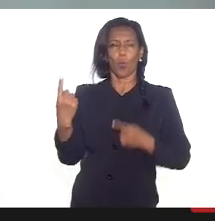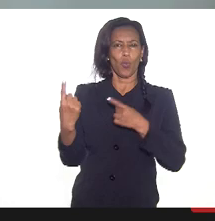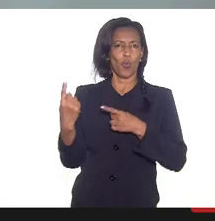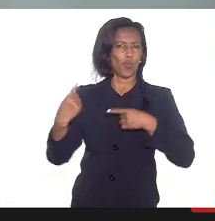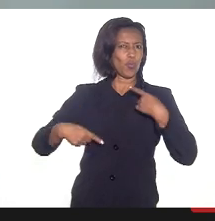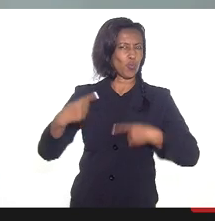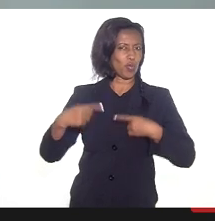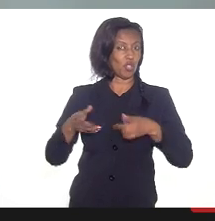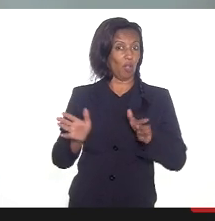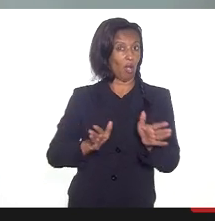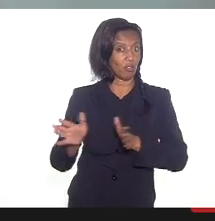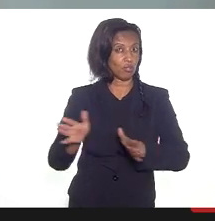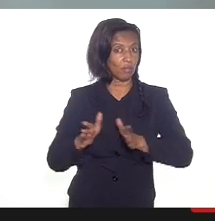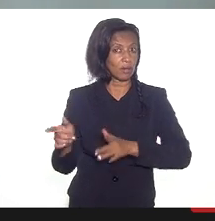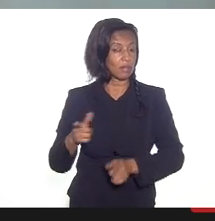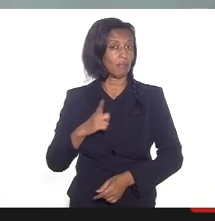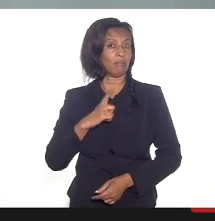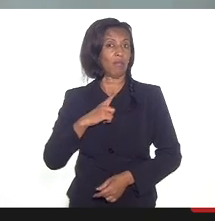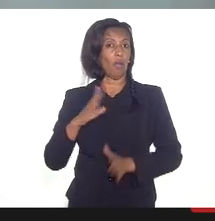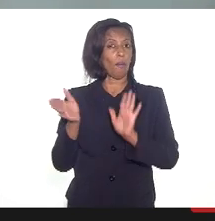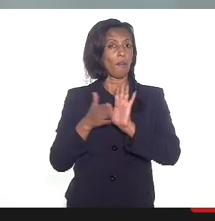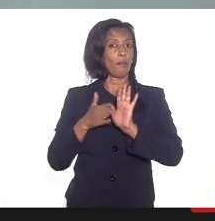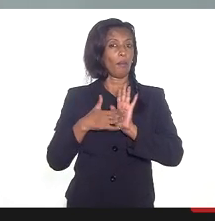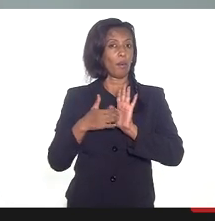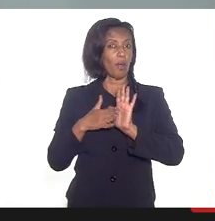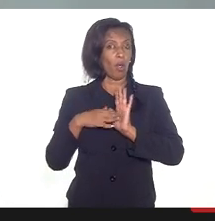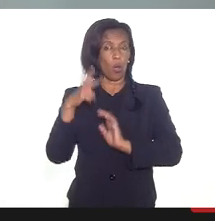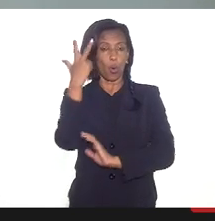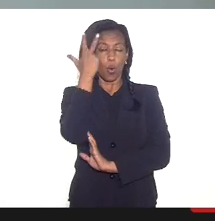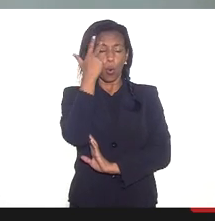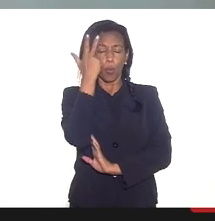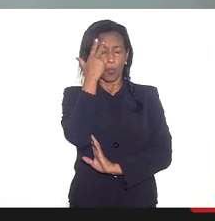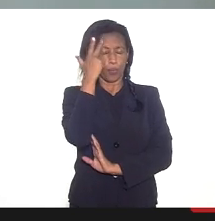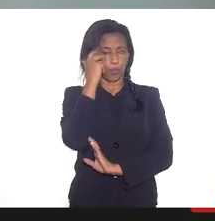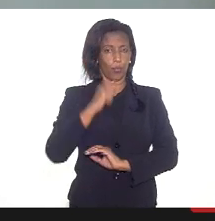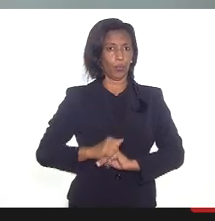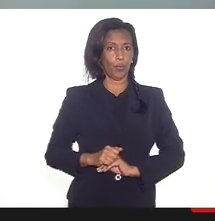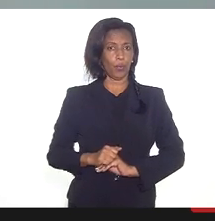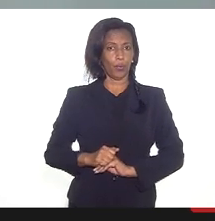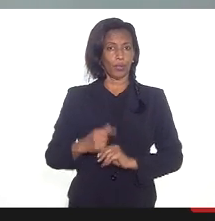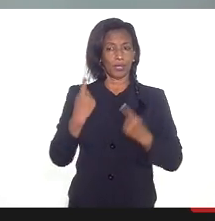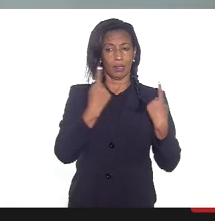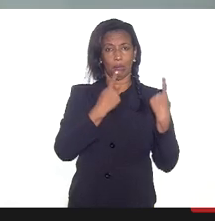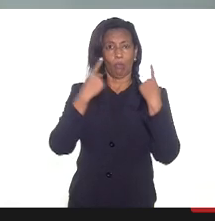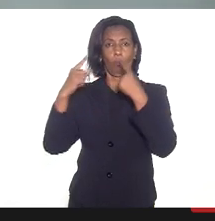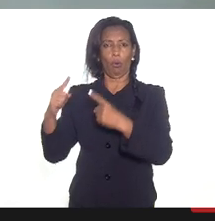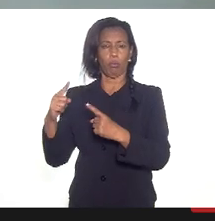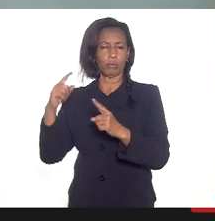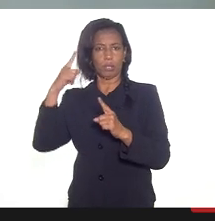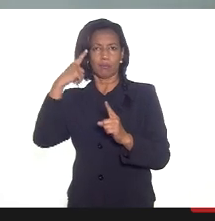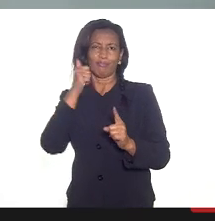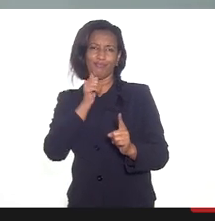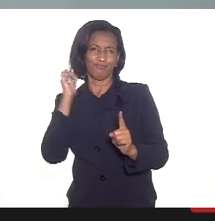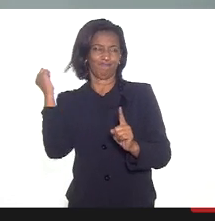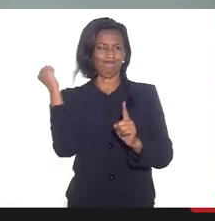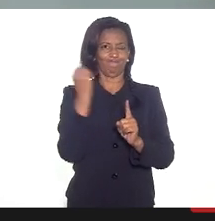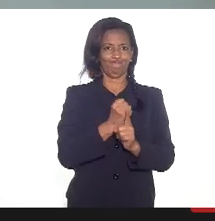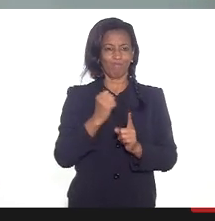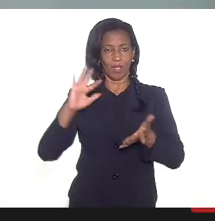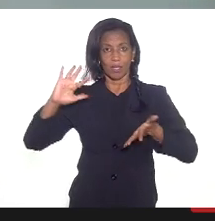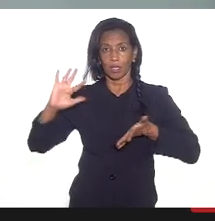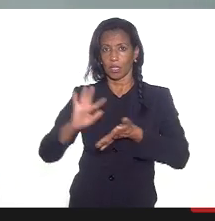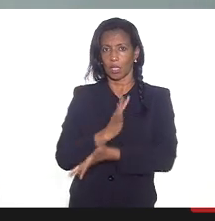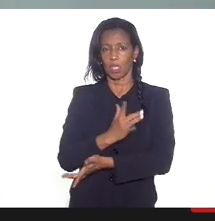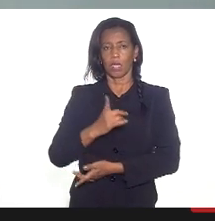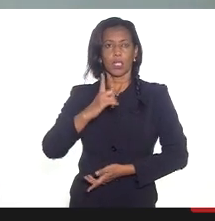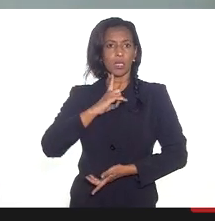uma articulação com o propósito comum, que é o enfrentamento ao feminicídio, né? Essa tragédia